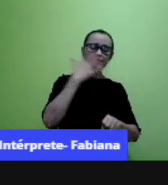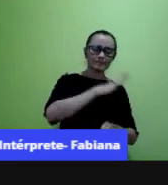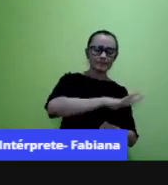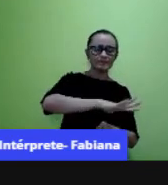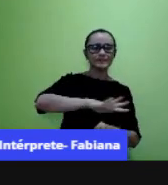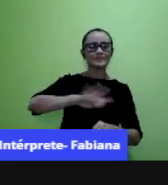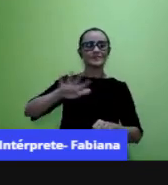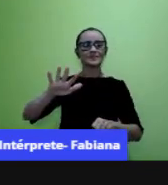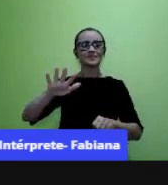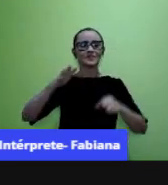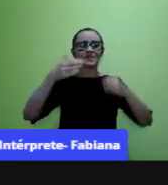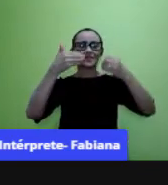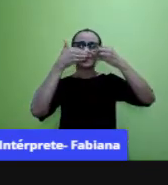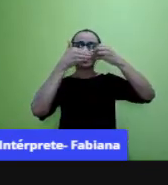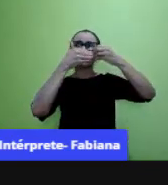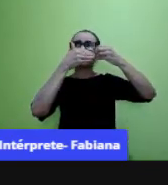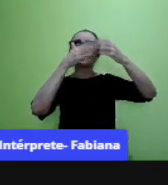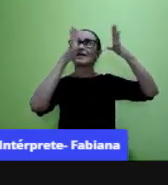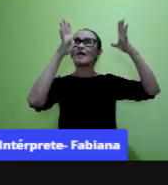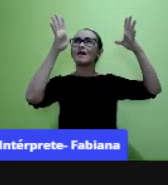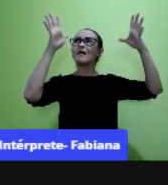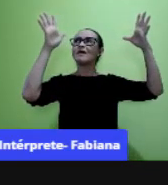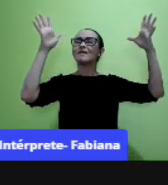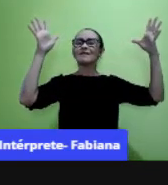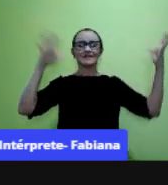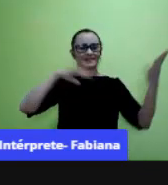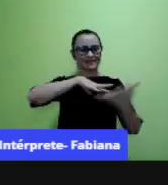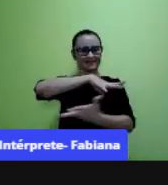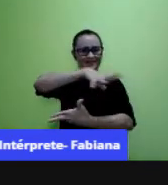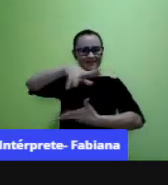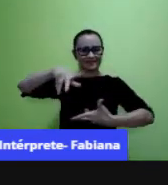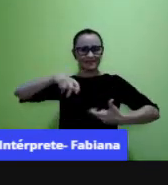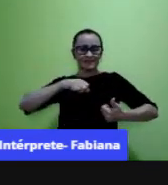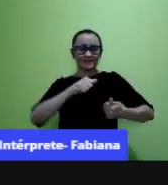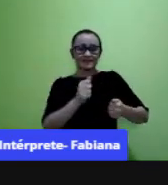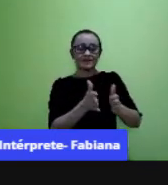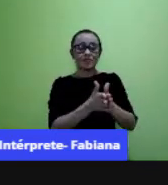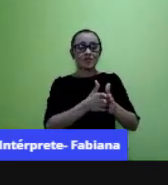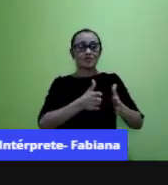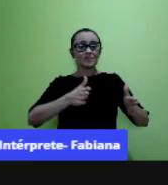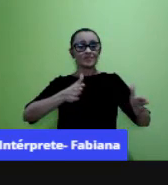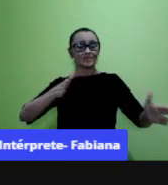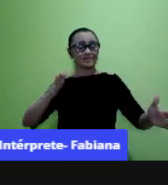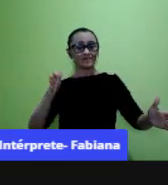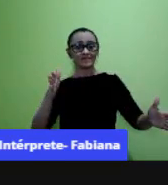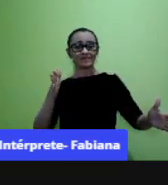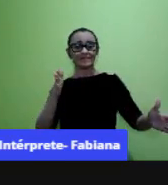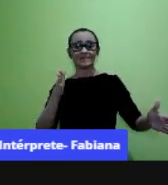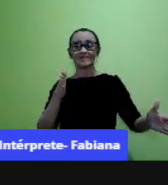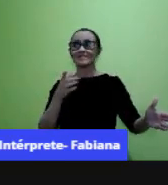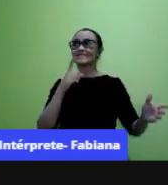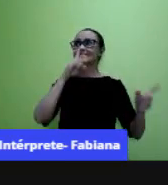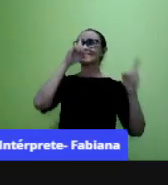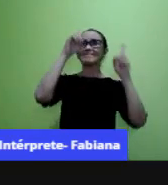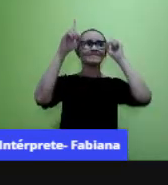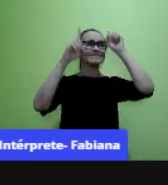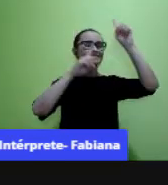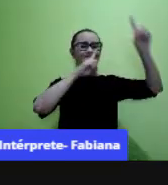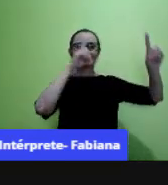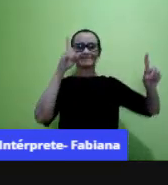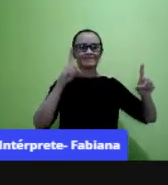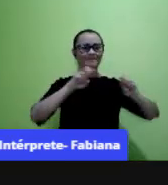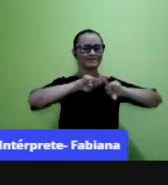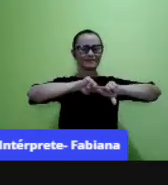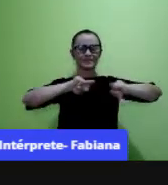uma janela de descobertas do mundo. É uma fase de conquista de repertórios. A